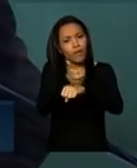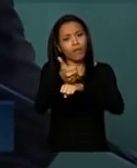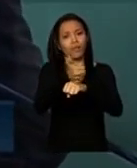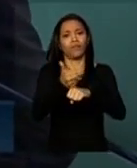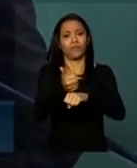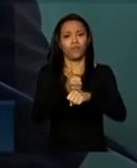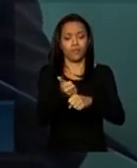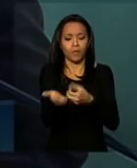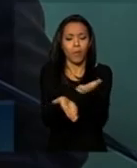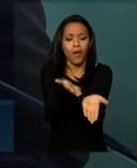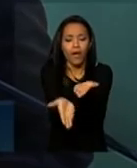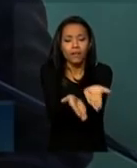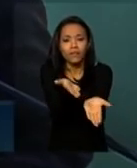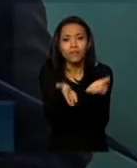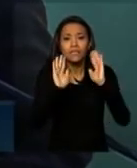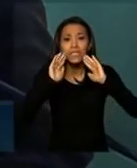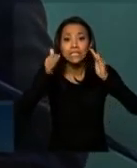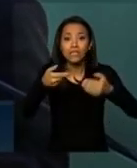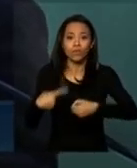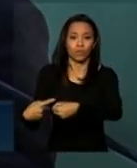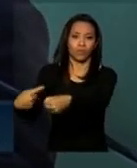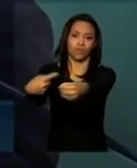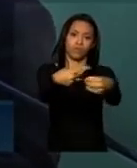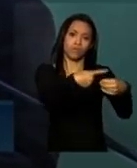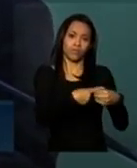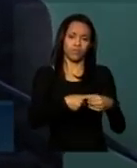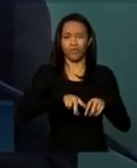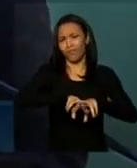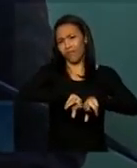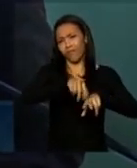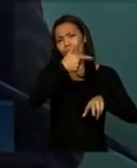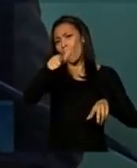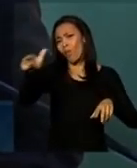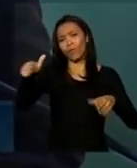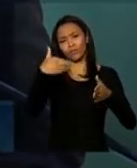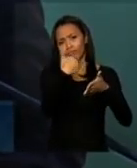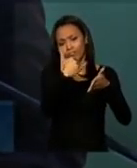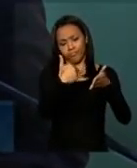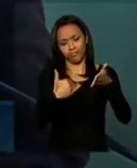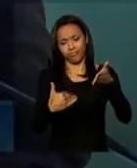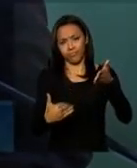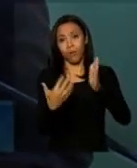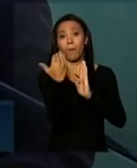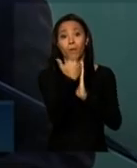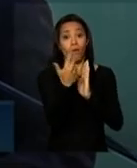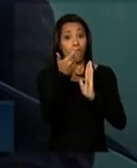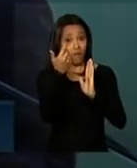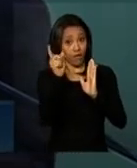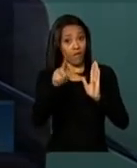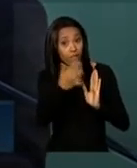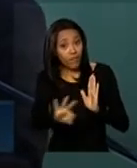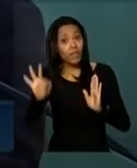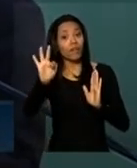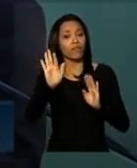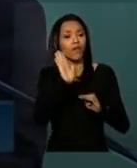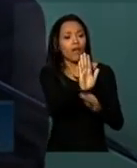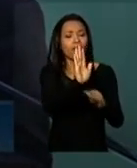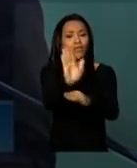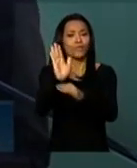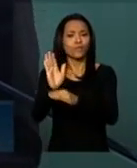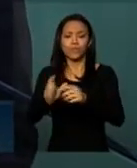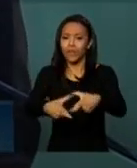atenção básica à saúde em nossos municípios, vários outros programas federais que atingem de forma positiva a maioria